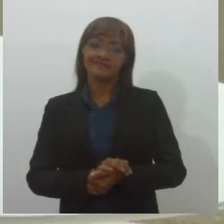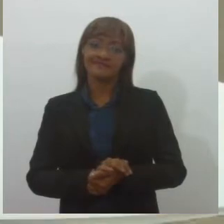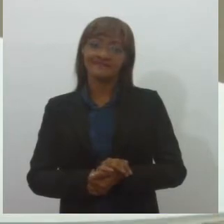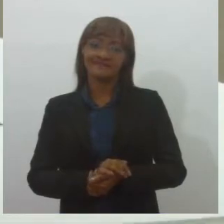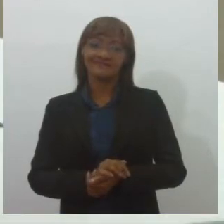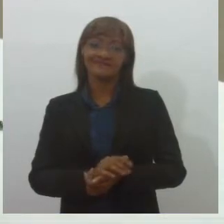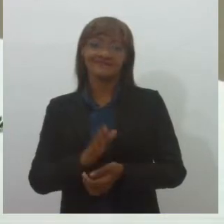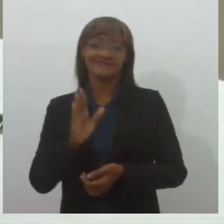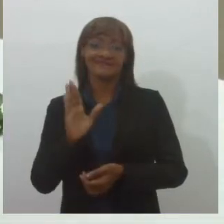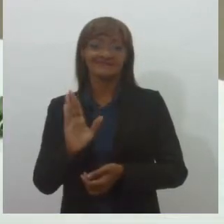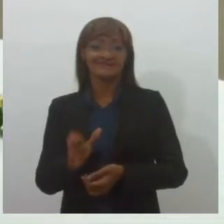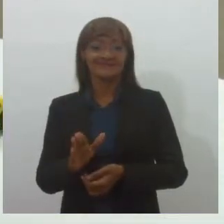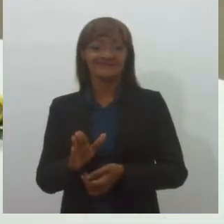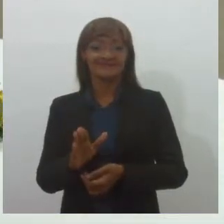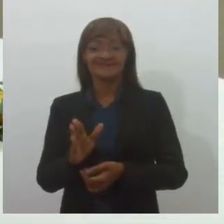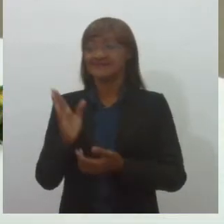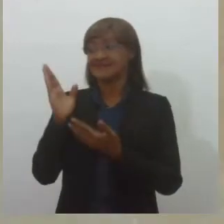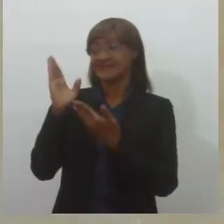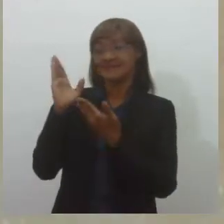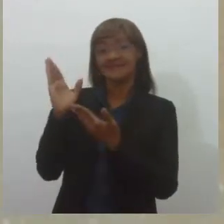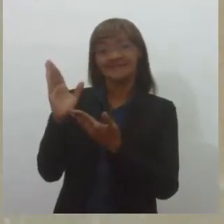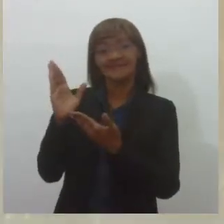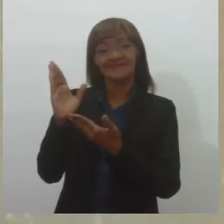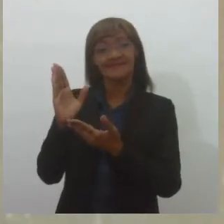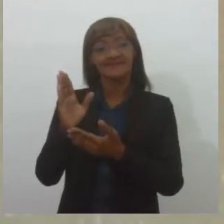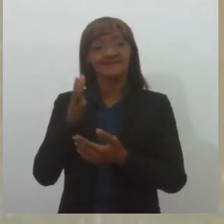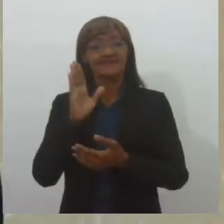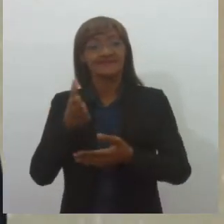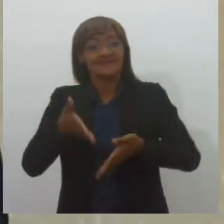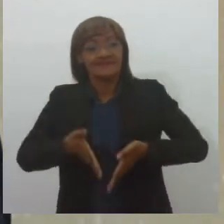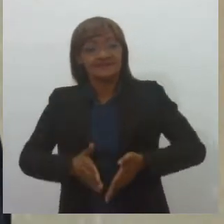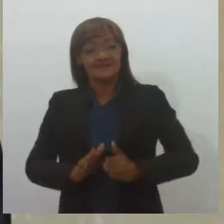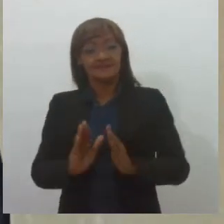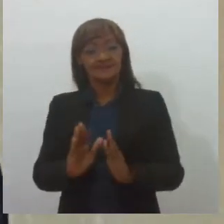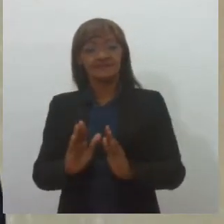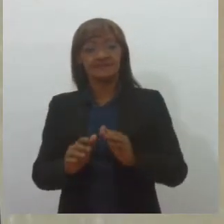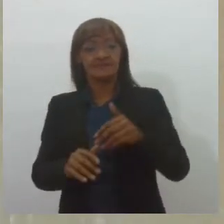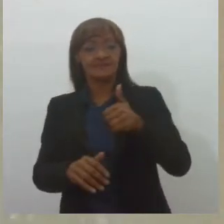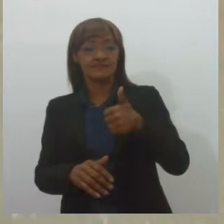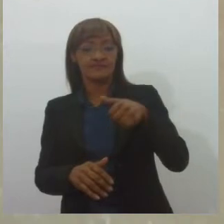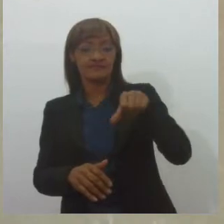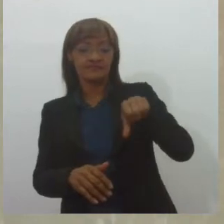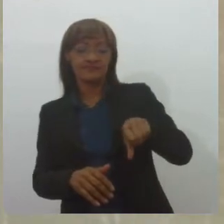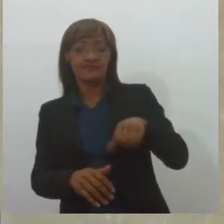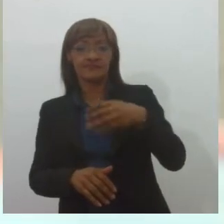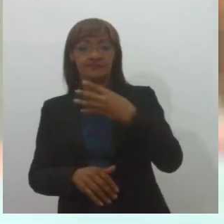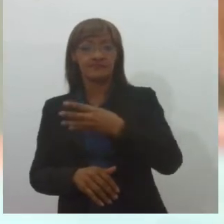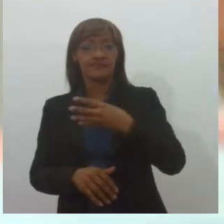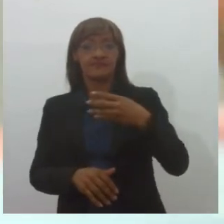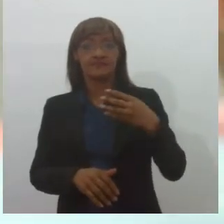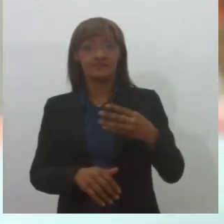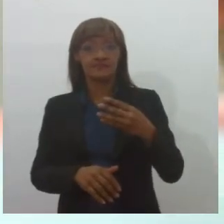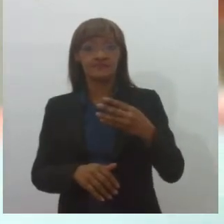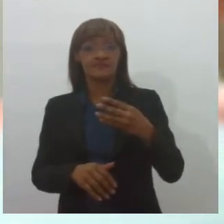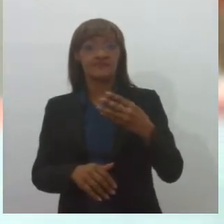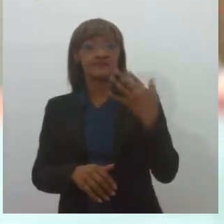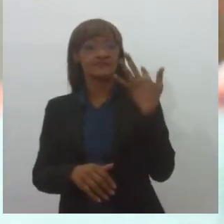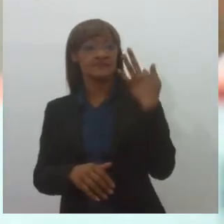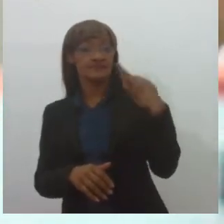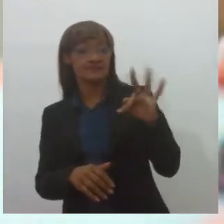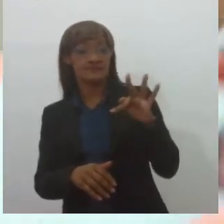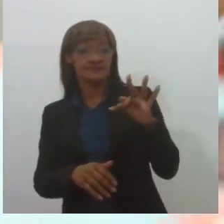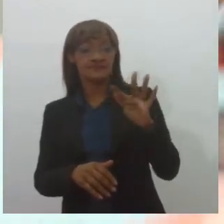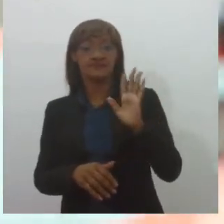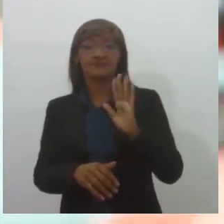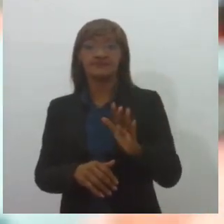Bernard Jean Jacques Charlotte nasceu em 1944 na França formou-se em